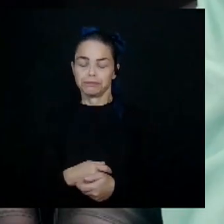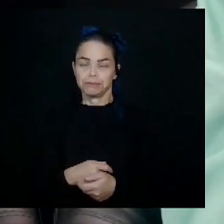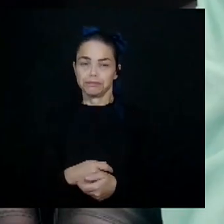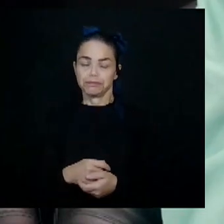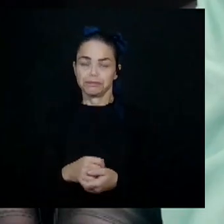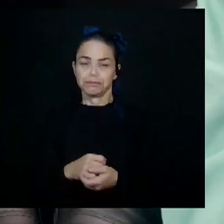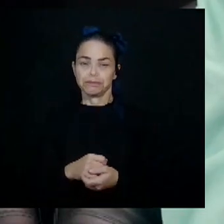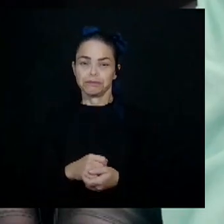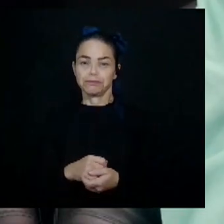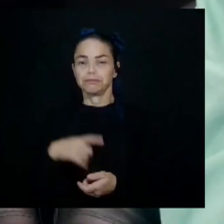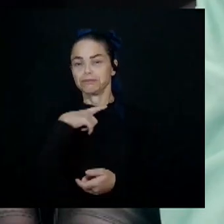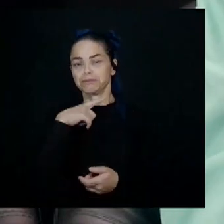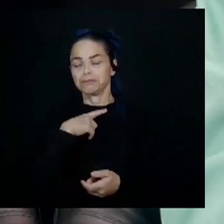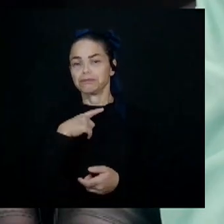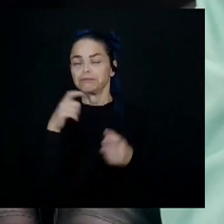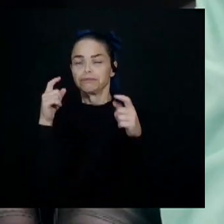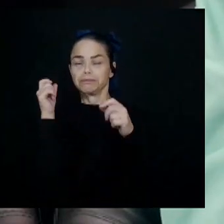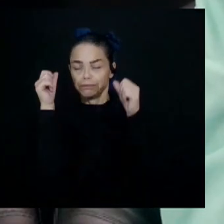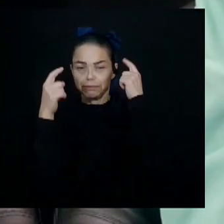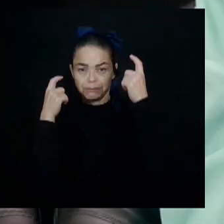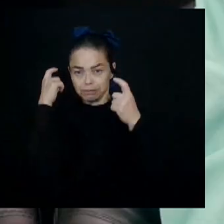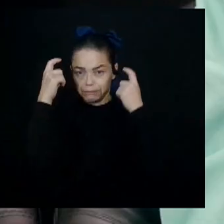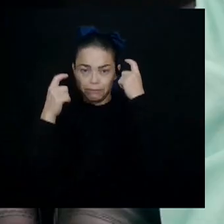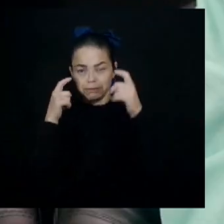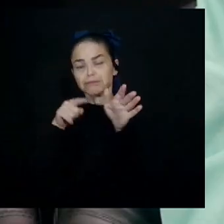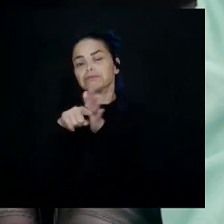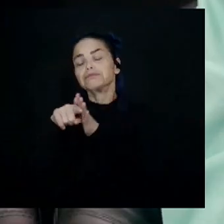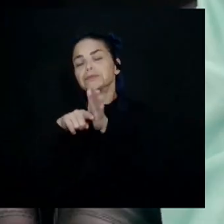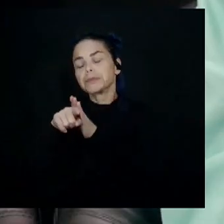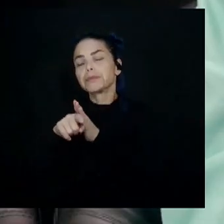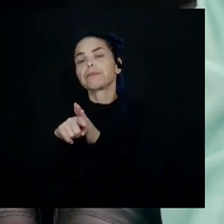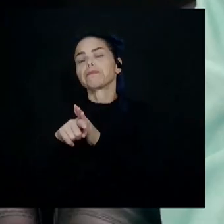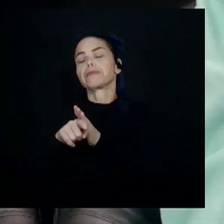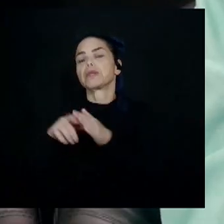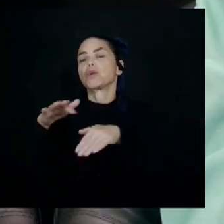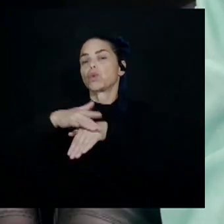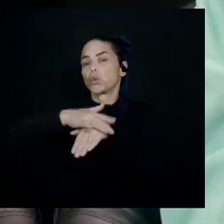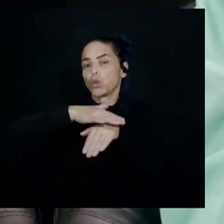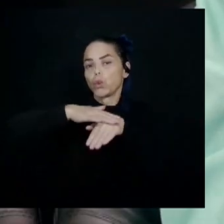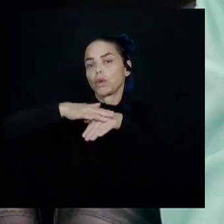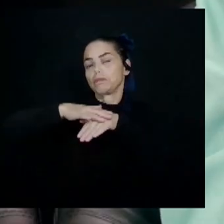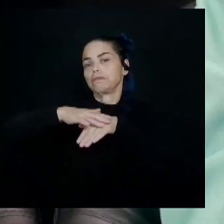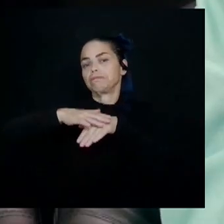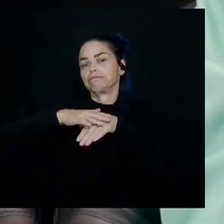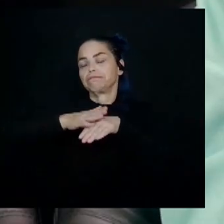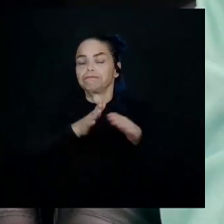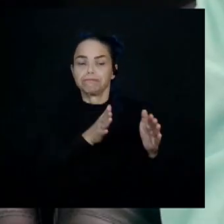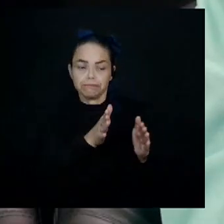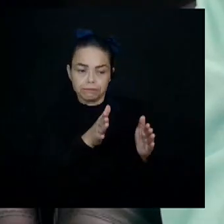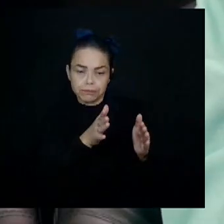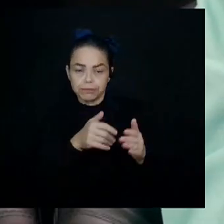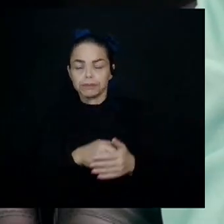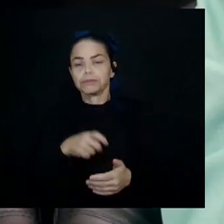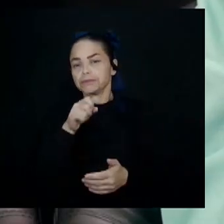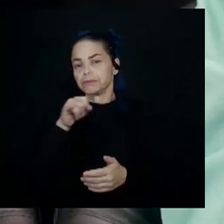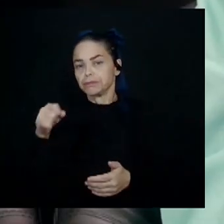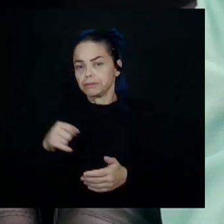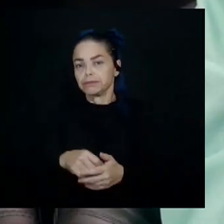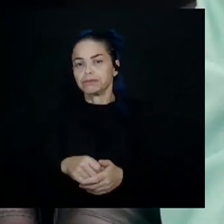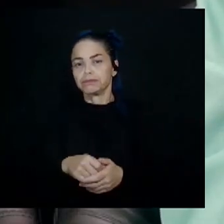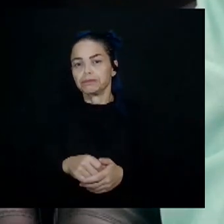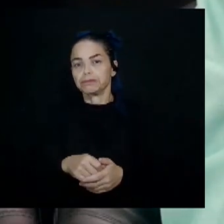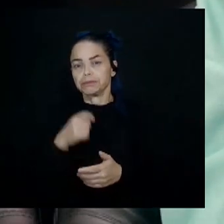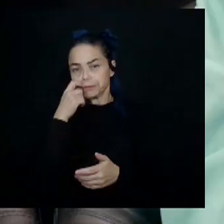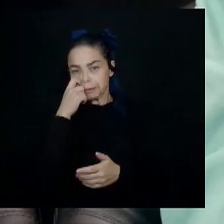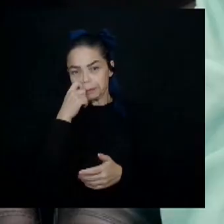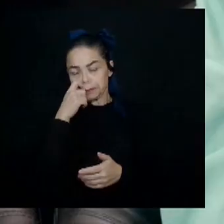tem que se preocupar em investigar outras doenças naquele momento. Então, se esse ovário está funcionando antes